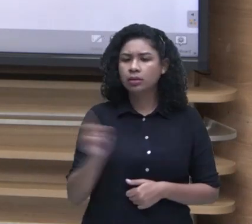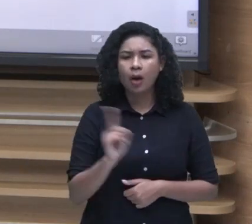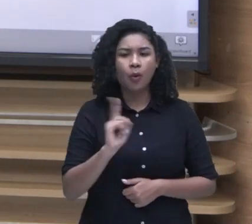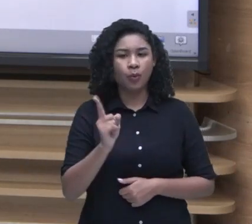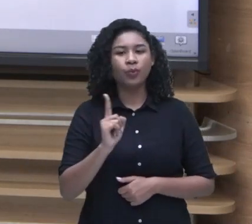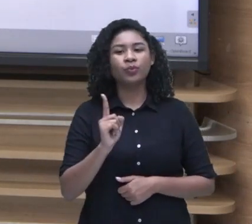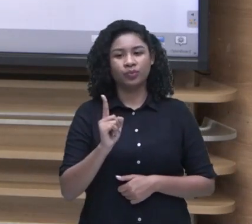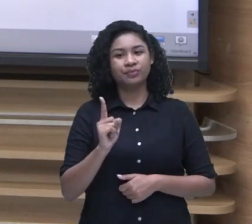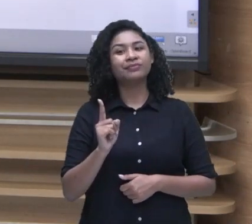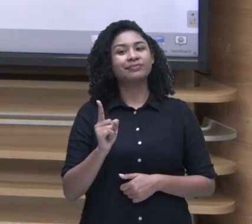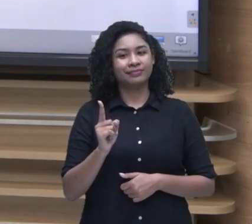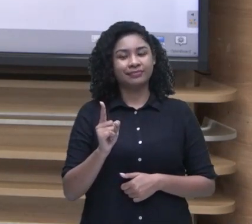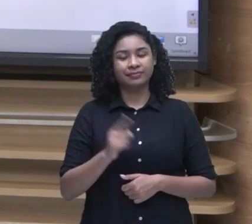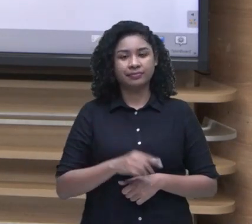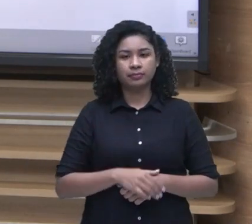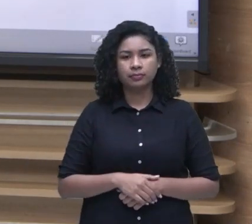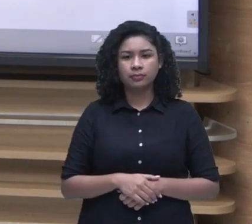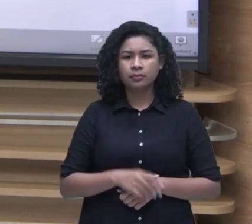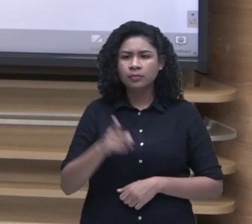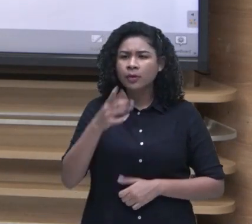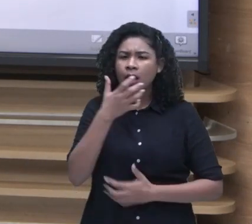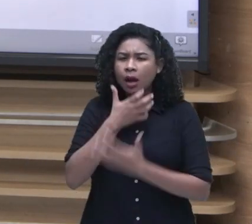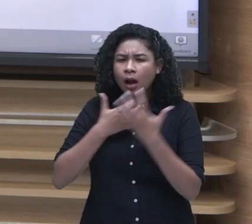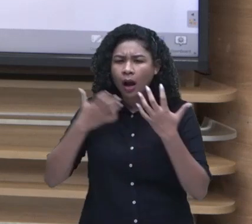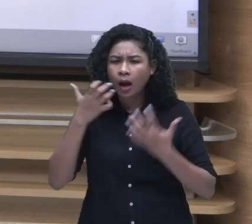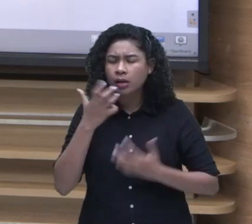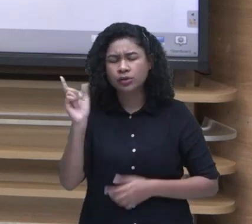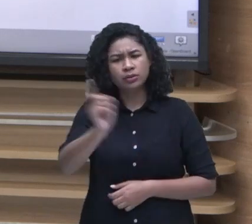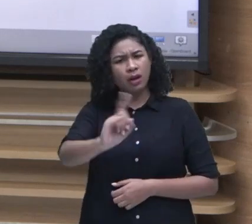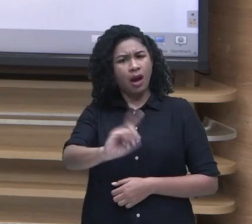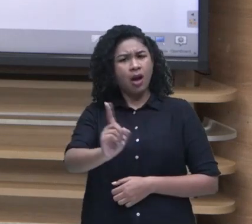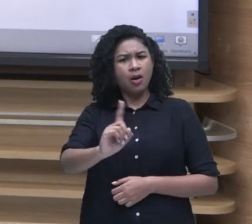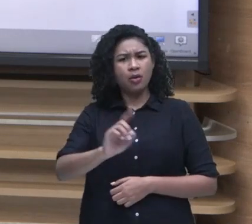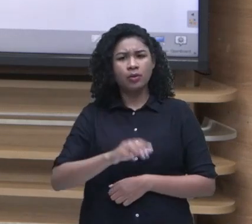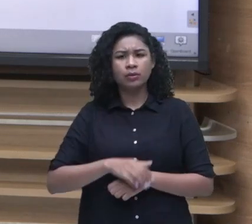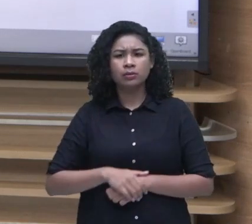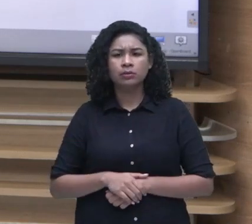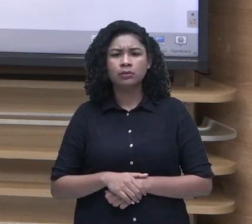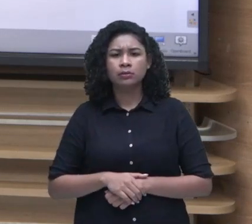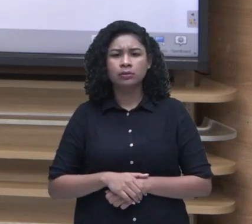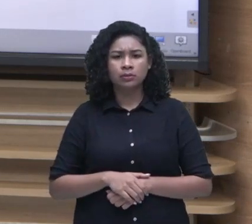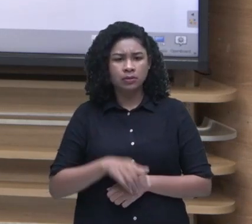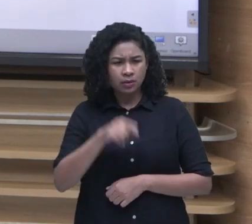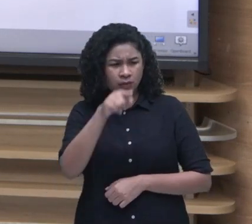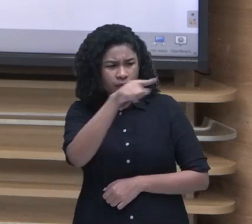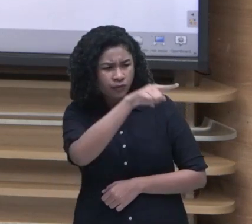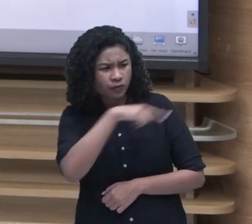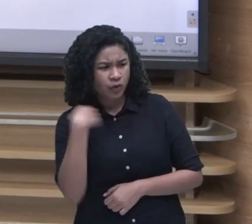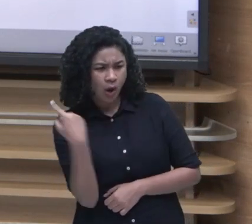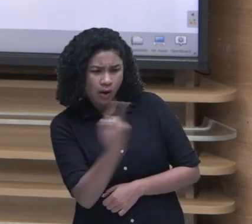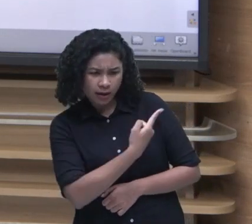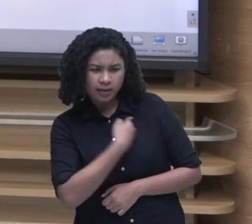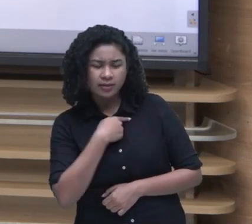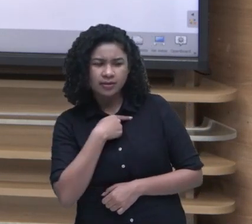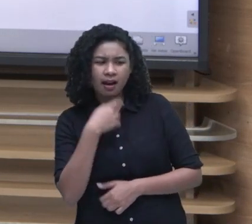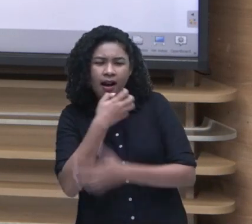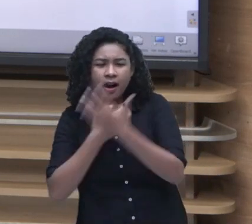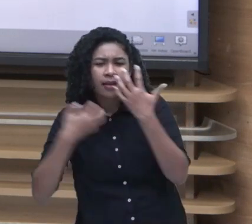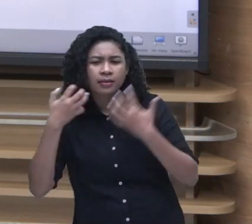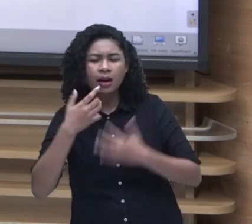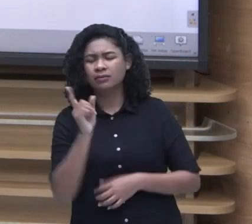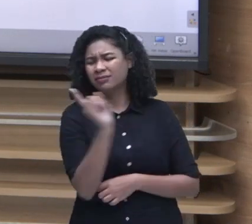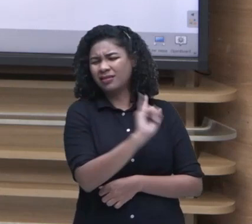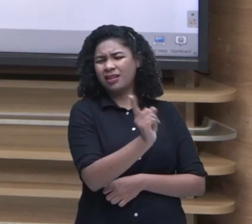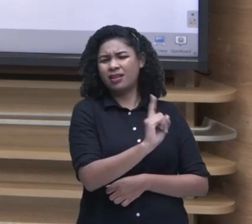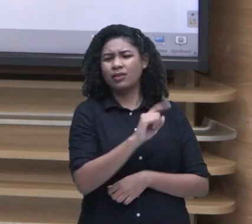Não cantes tu, não cante você, não cantemos nós, não